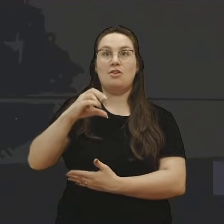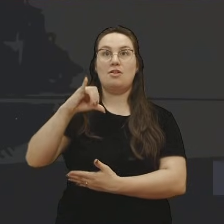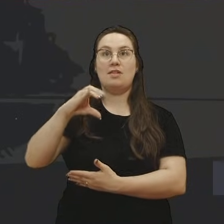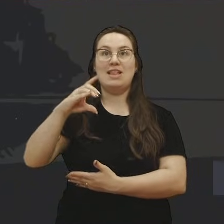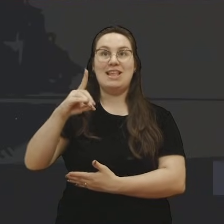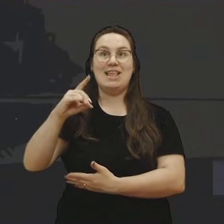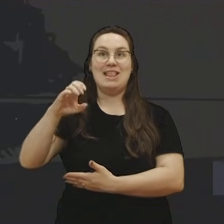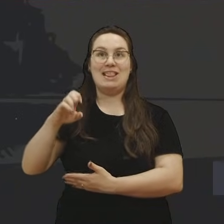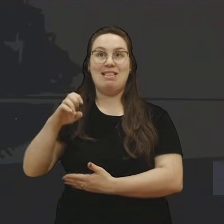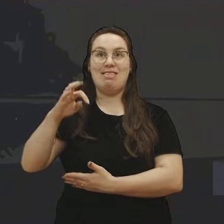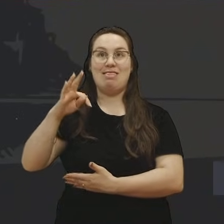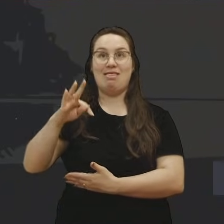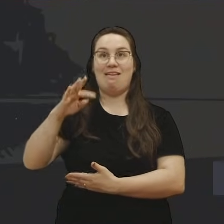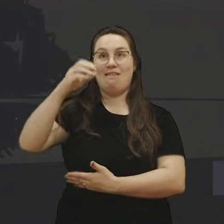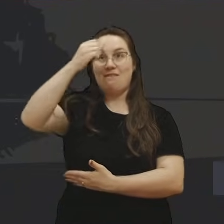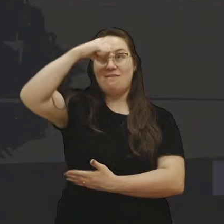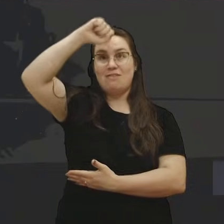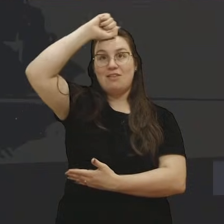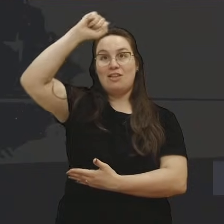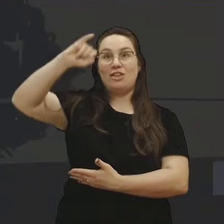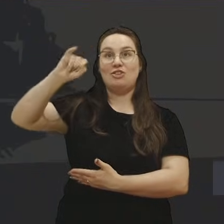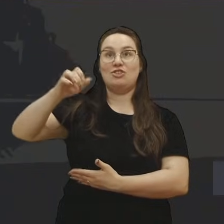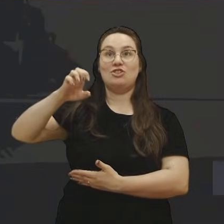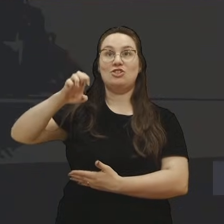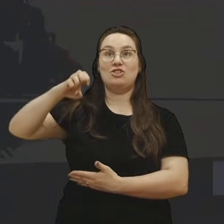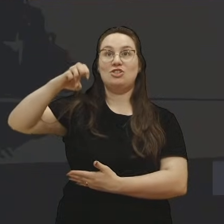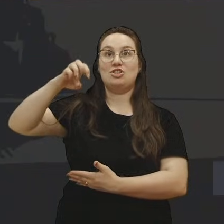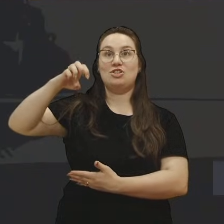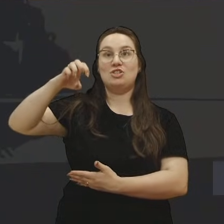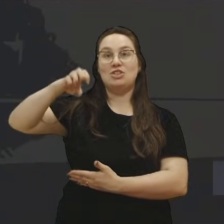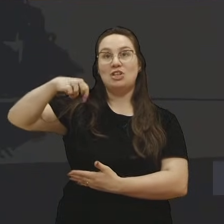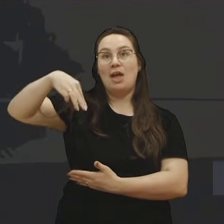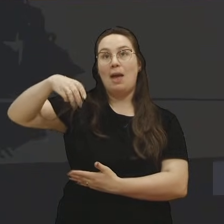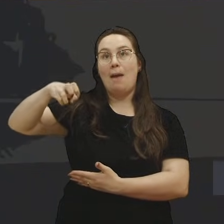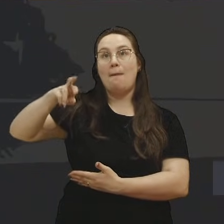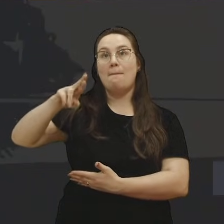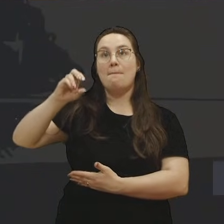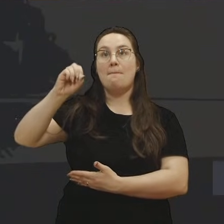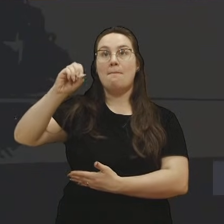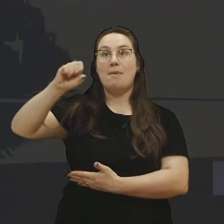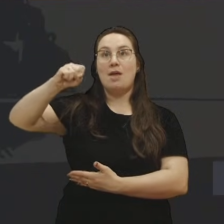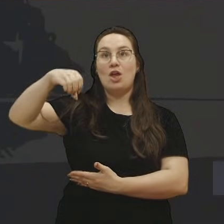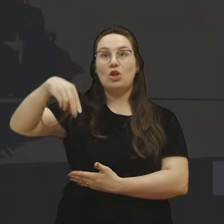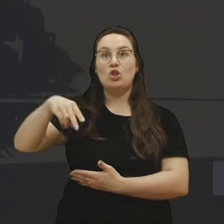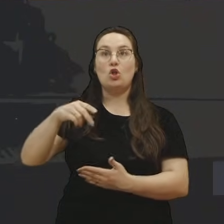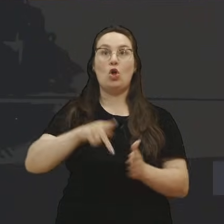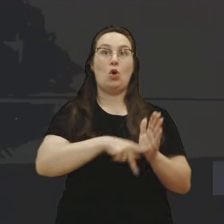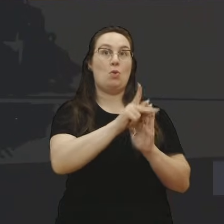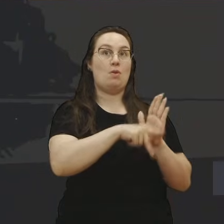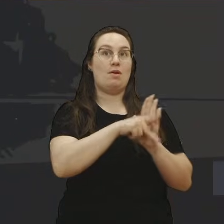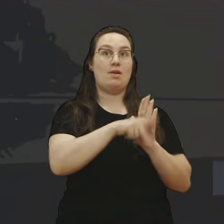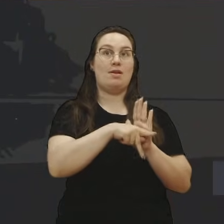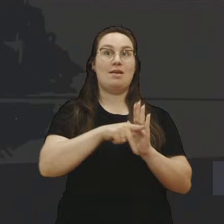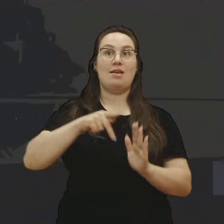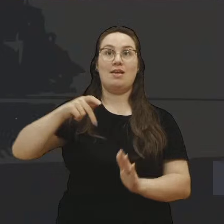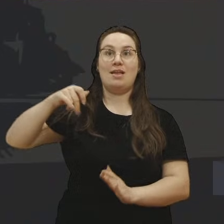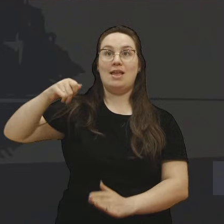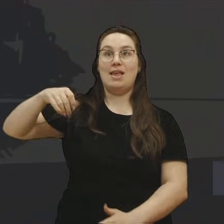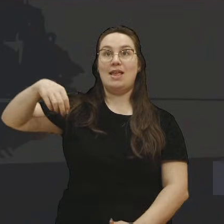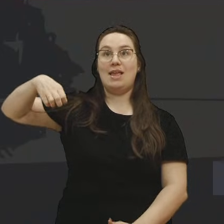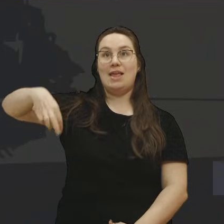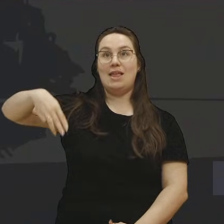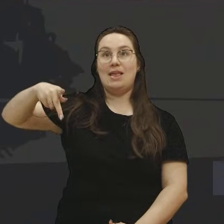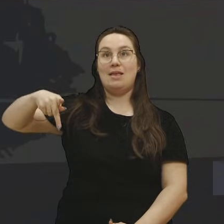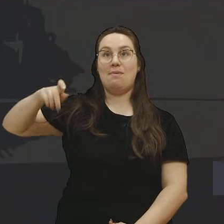Cidef Ux, Gemerson Hoffman o Tequila e Projeto Inspiradores.